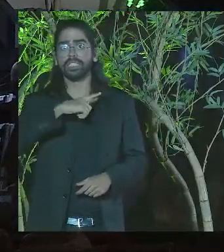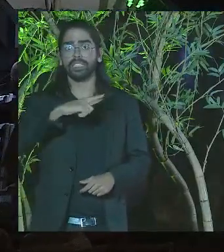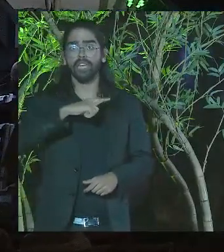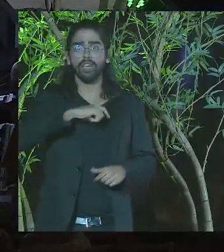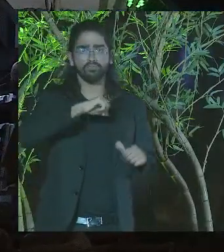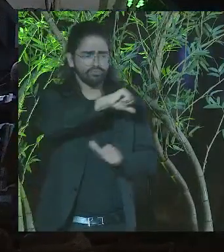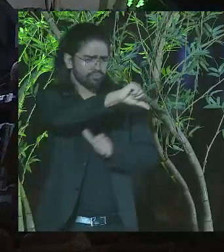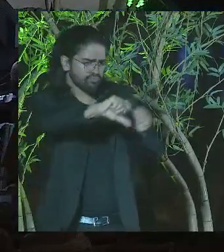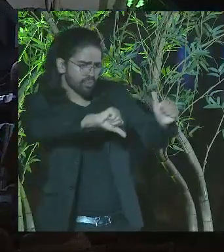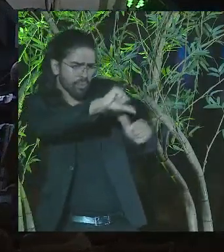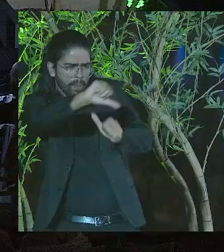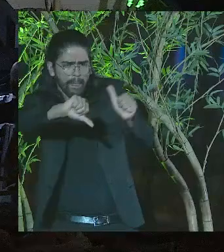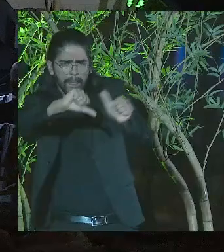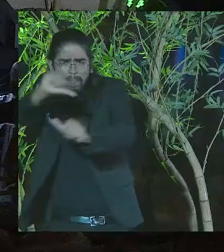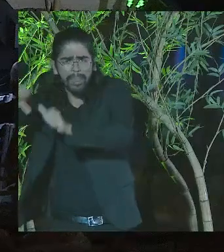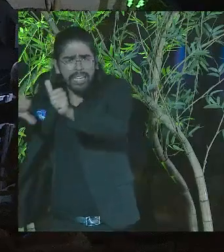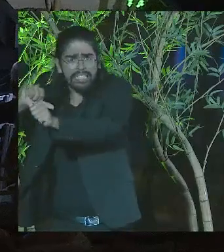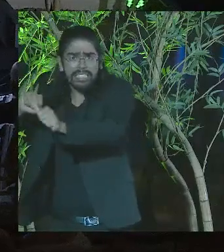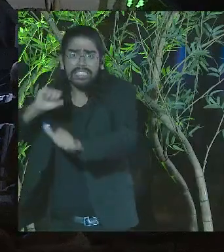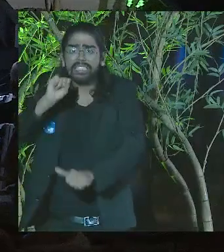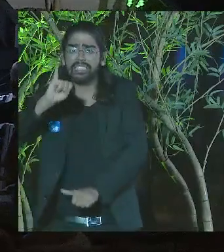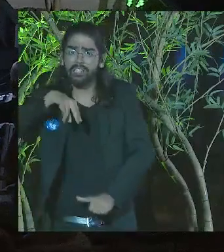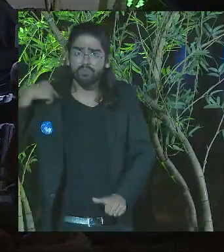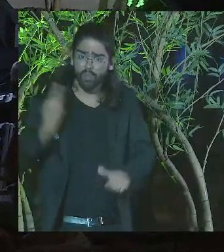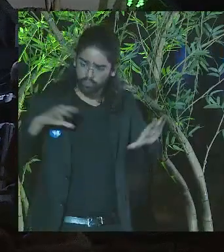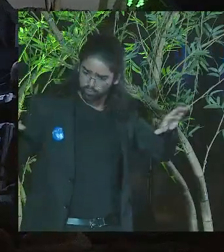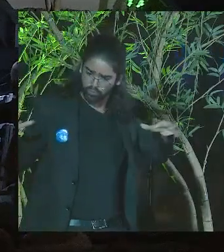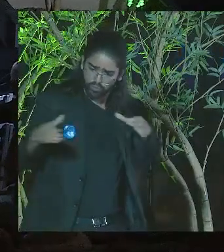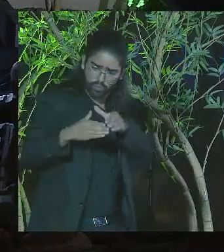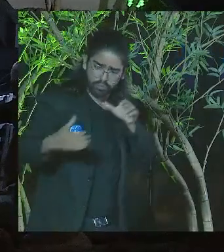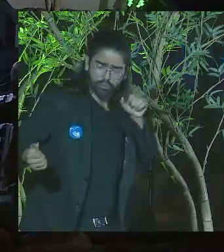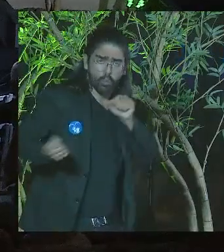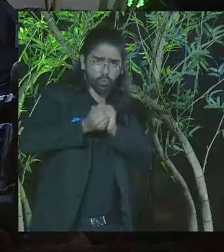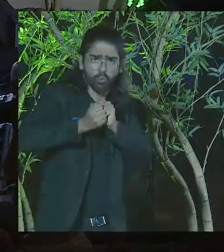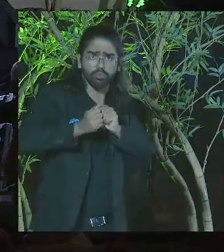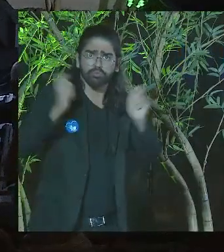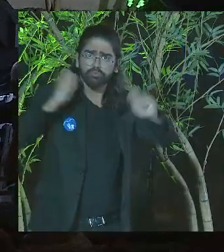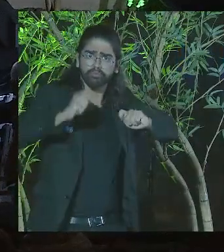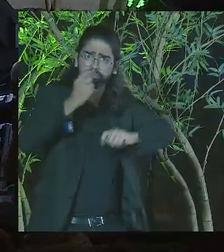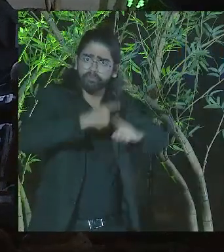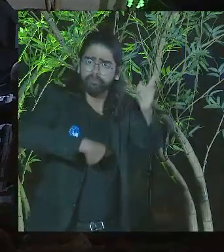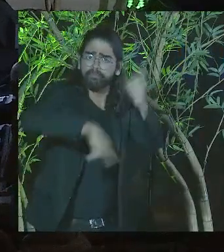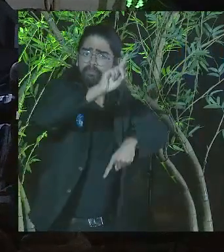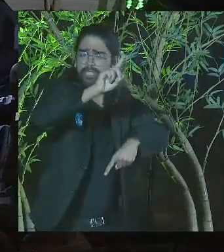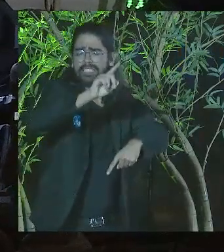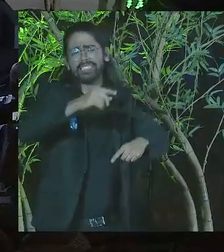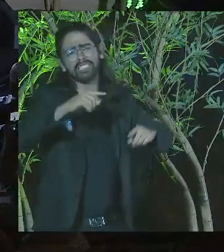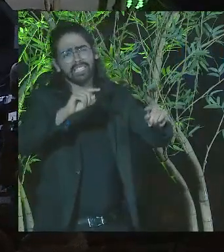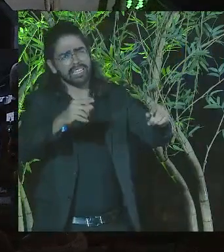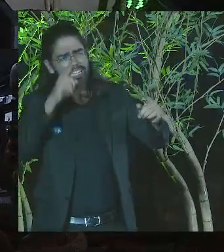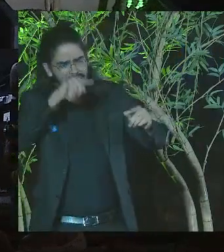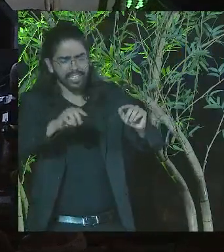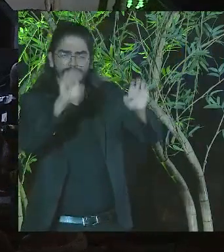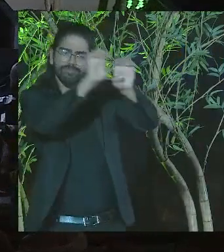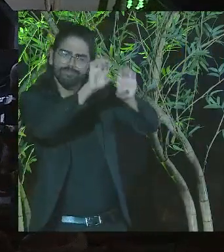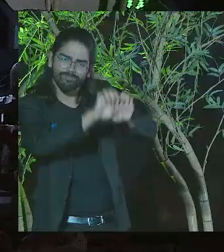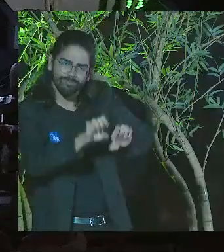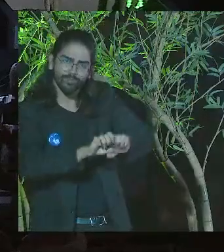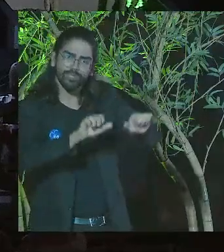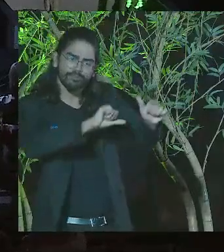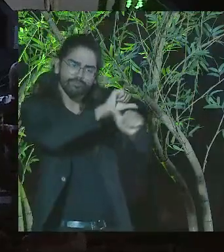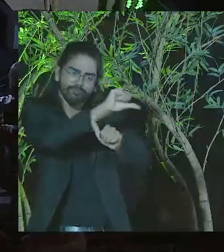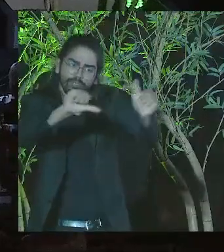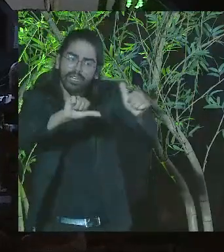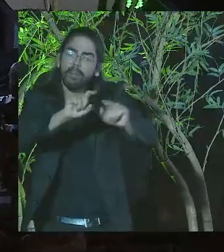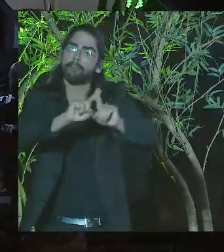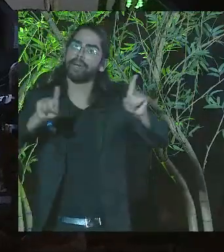vão acontecer quando a gente se unir no plural para que elas aconteçam, porque elas são maiores, elas são estruturais, mas tem sempre